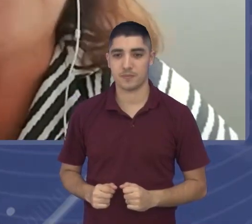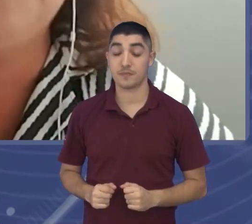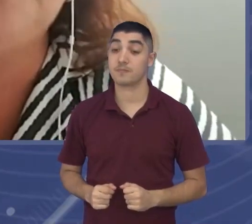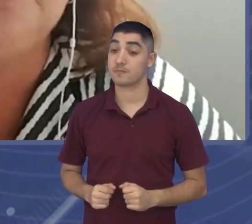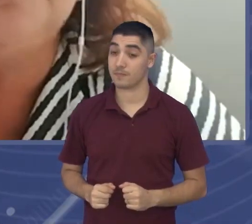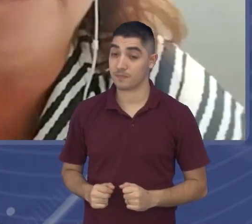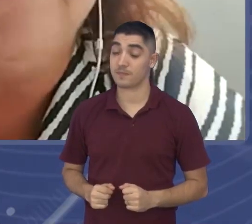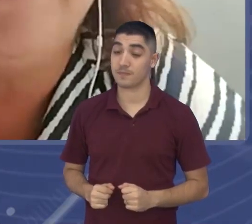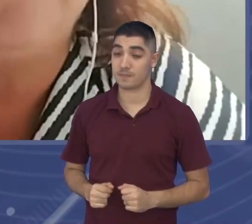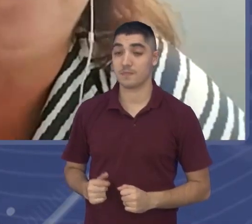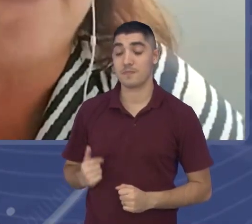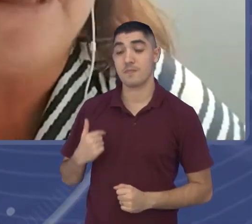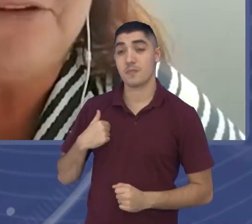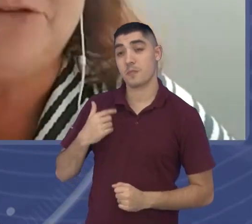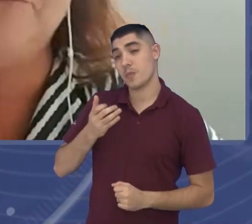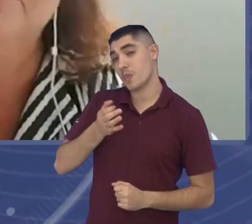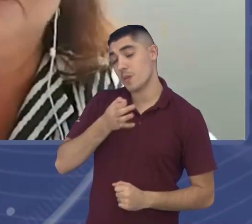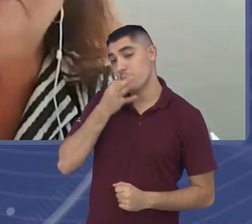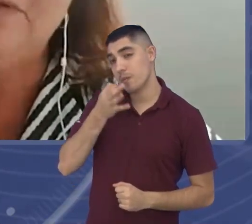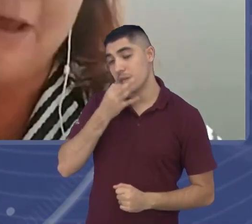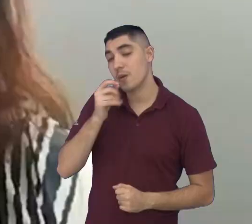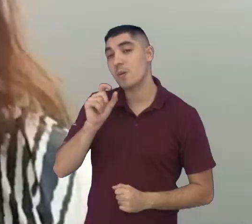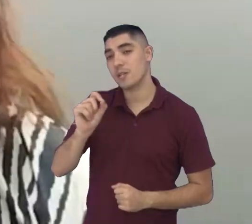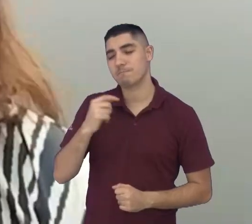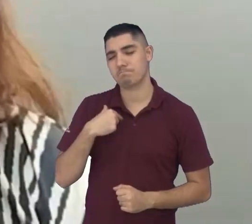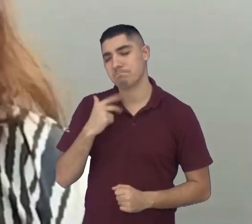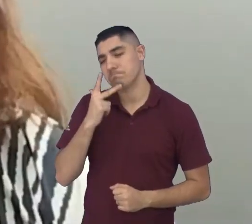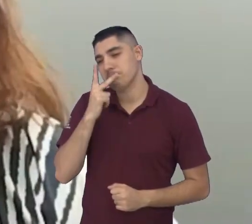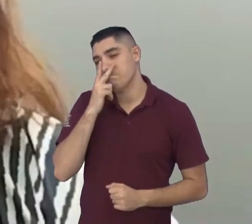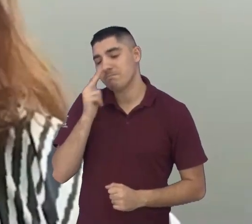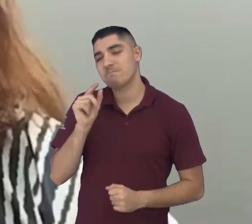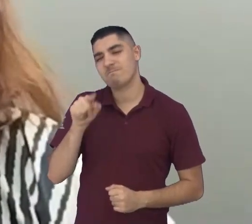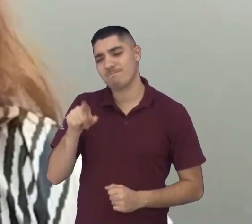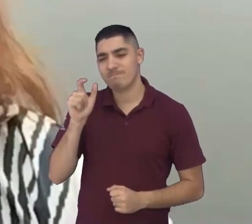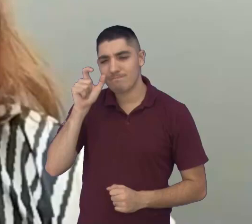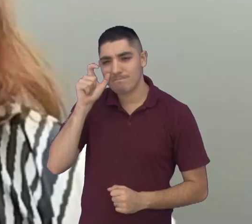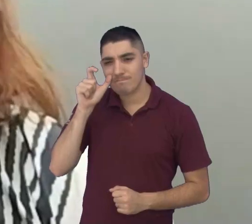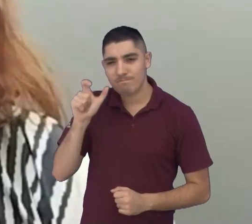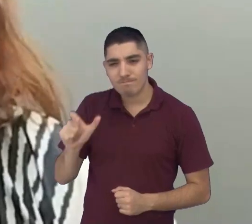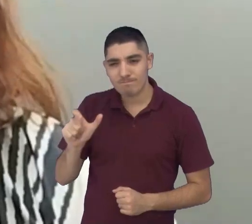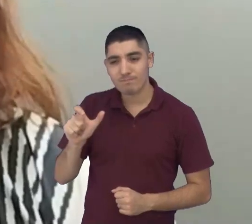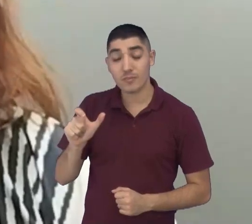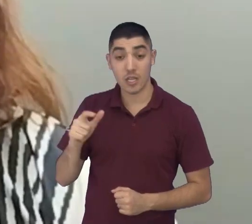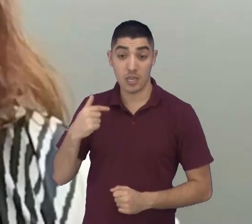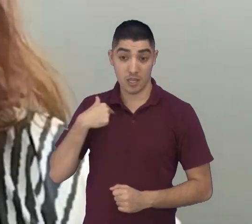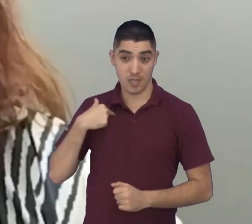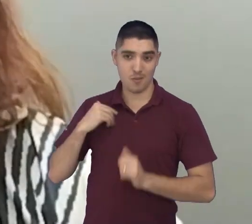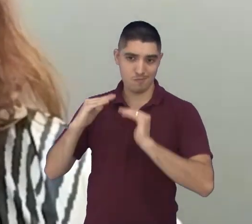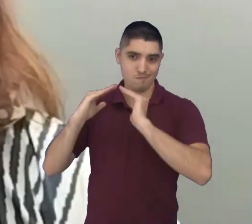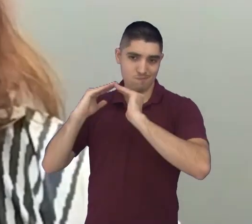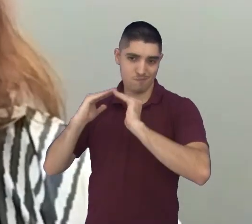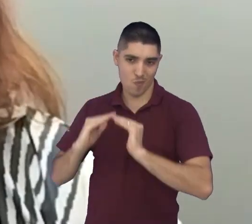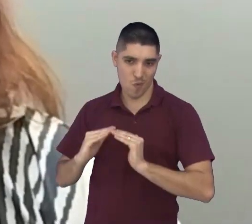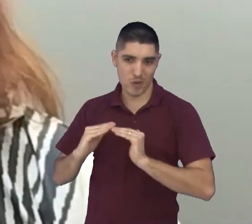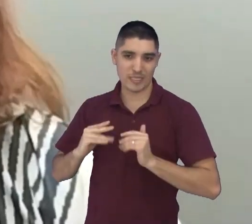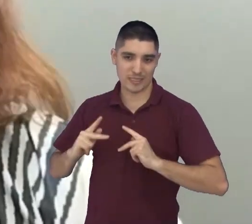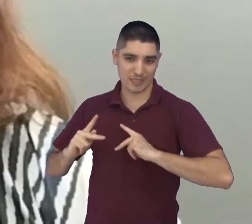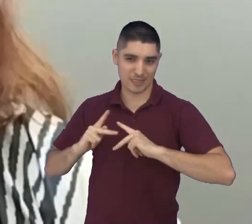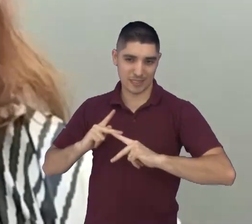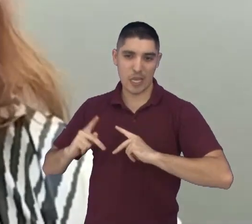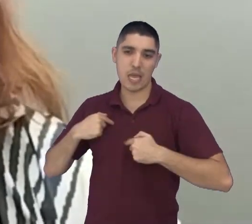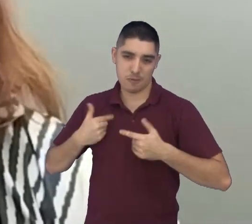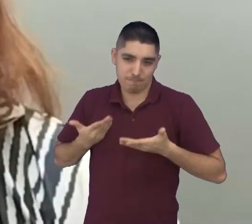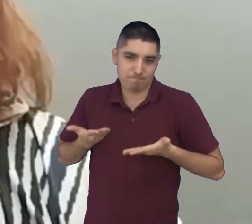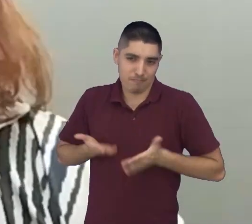Eu acho interessante, em especial porque eu sou de São José dos Campos, né?